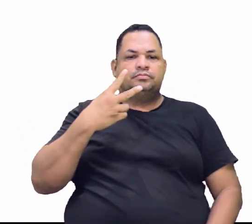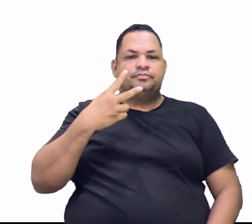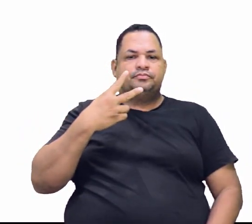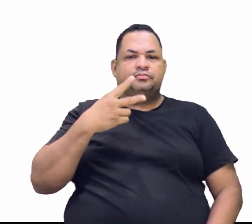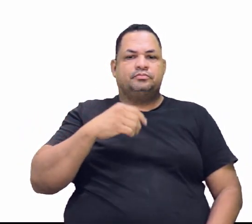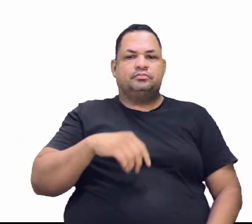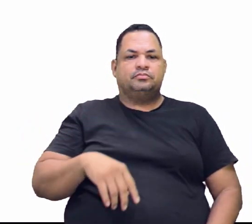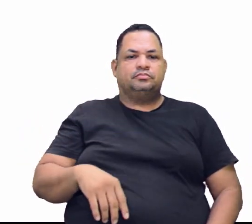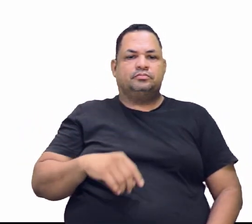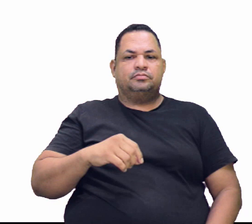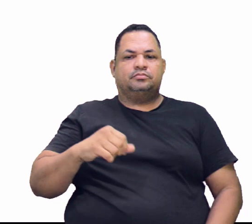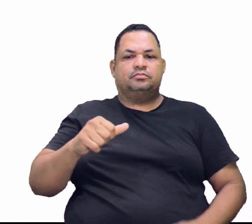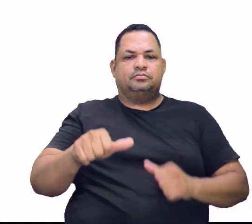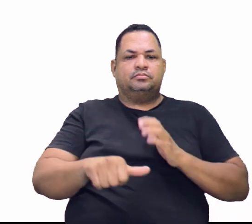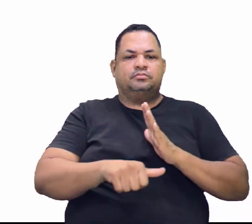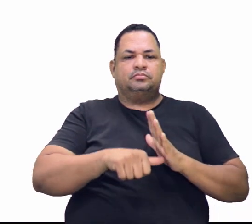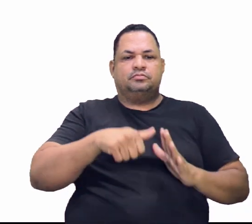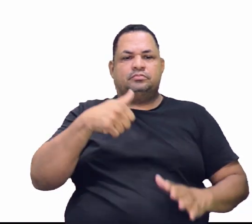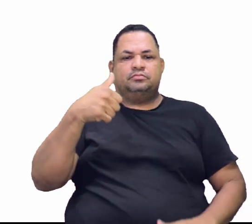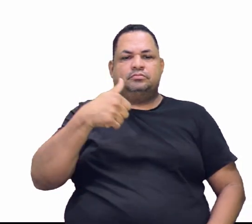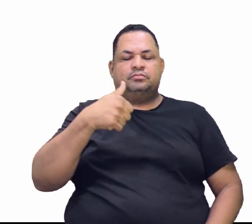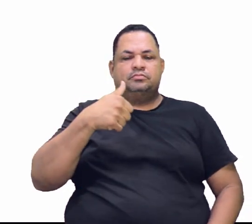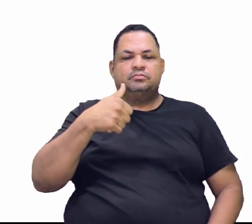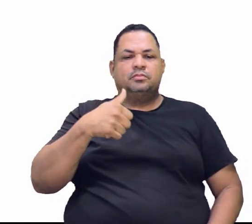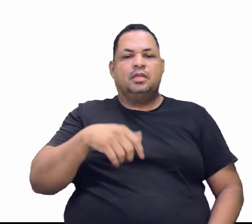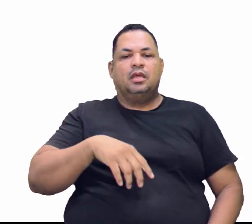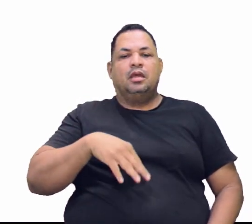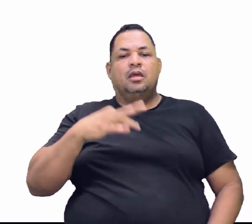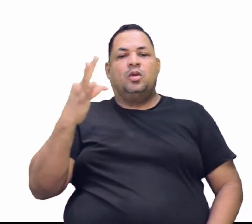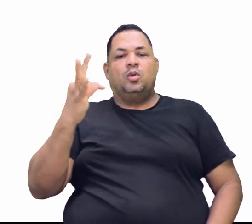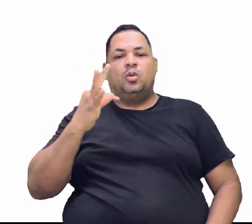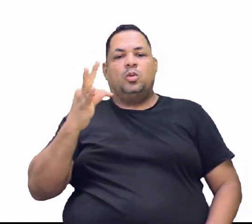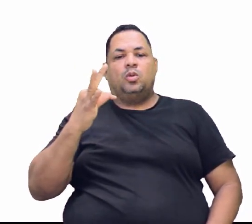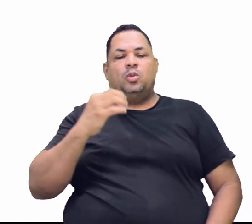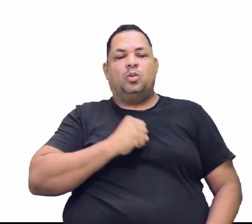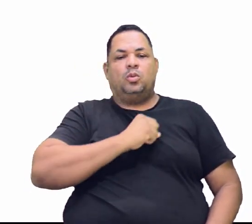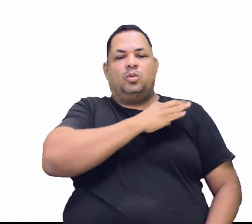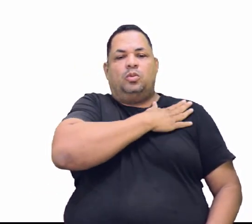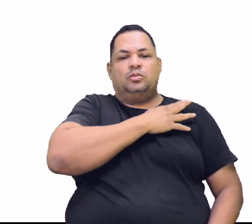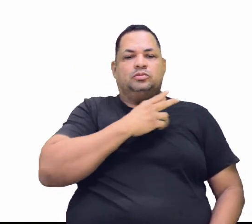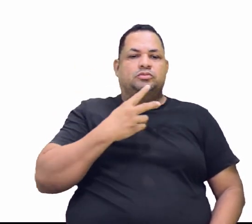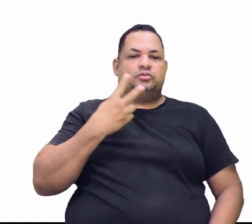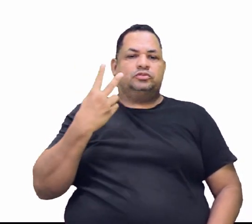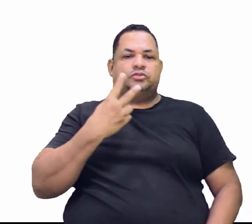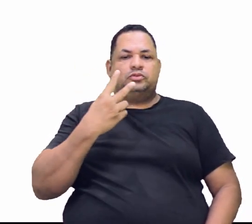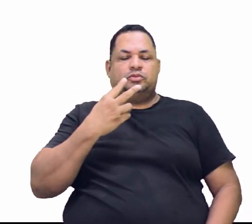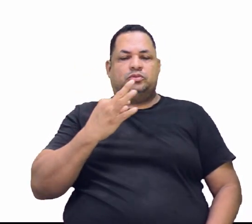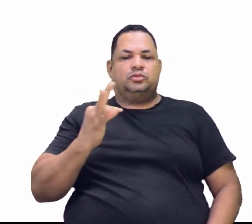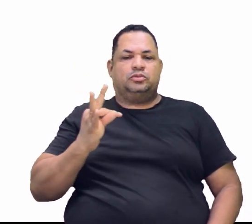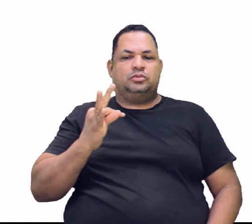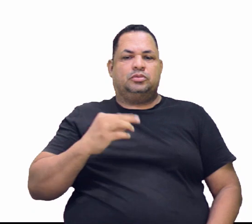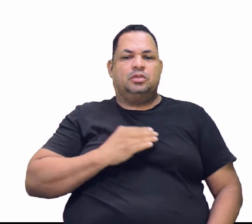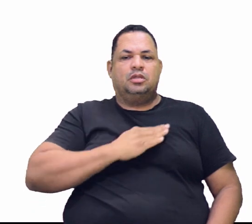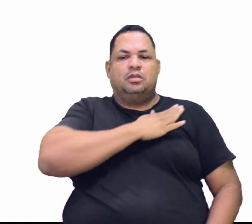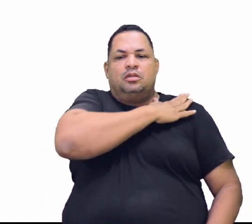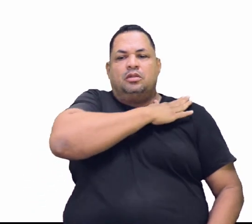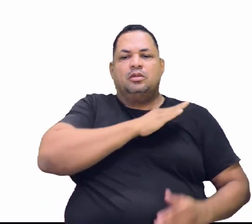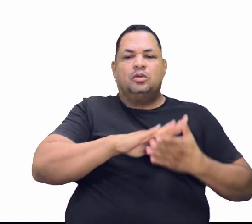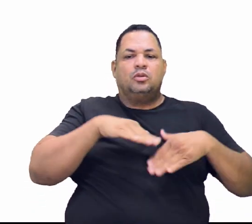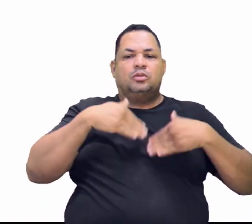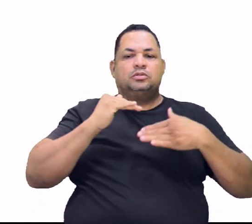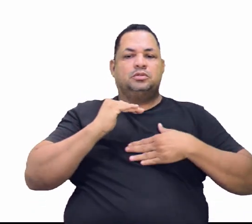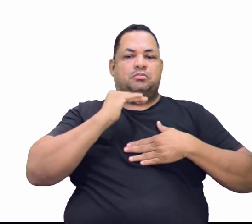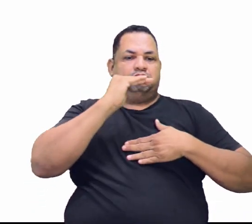aí se torna primeiro tenente, faz o curso de sub, ele se torna segundo tenente. Quando ele chega